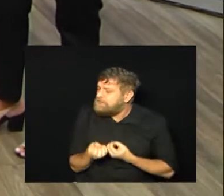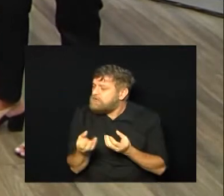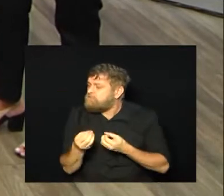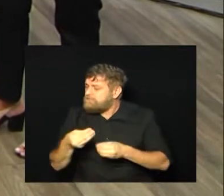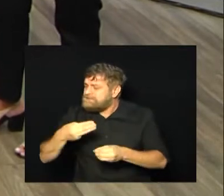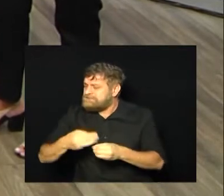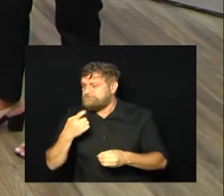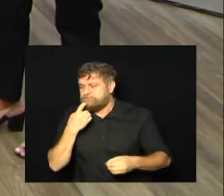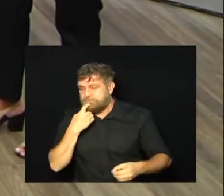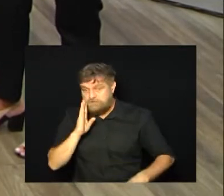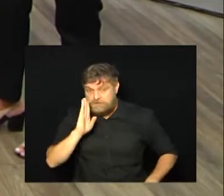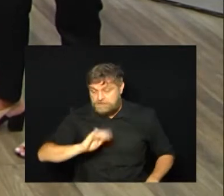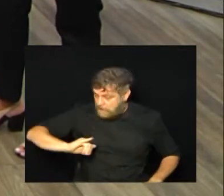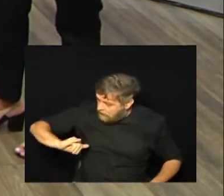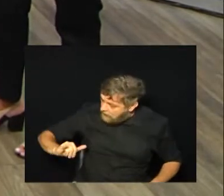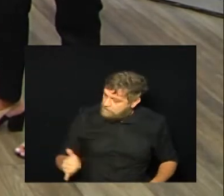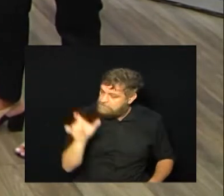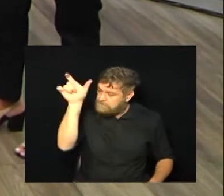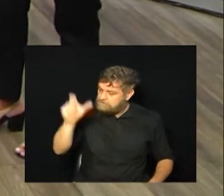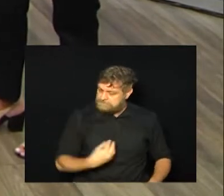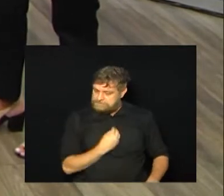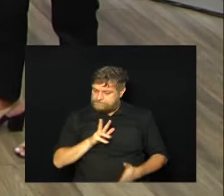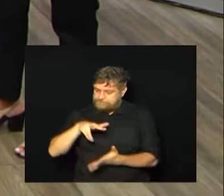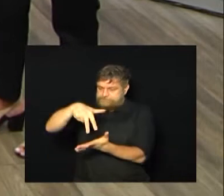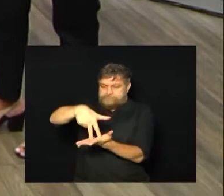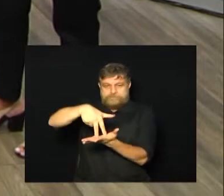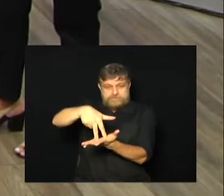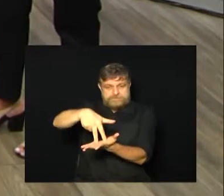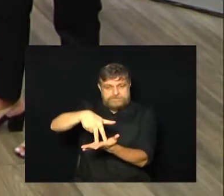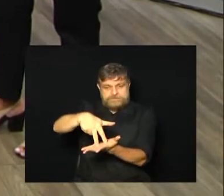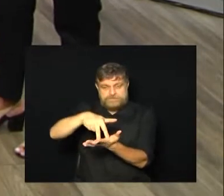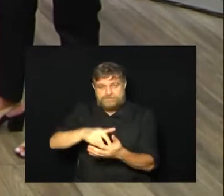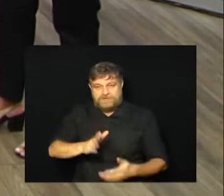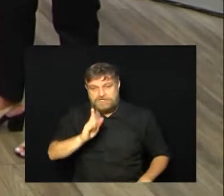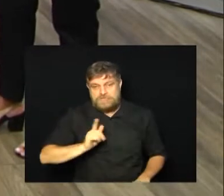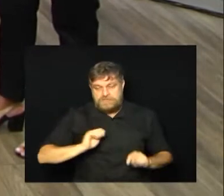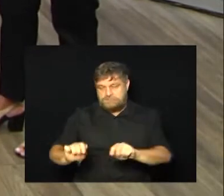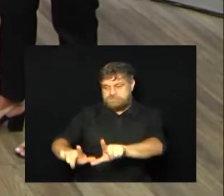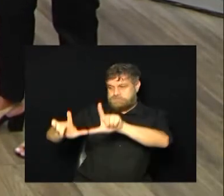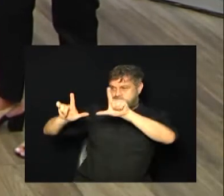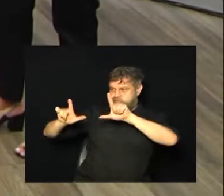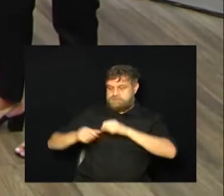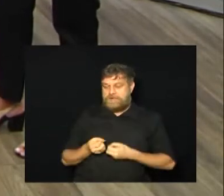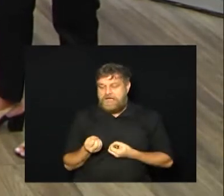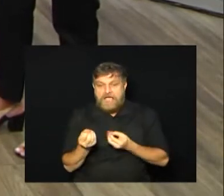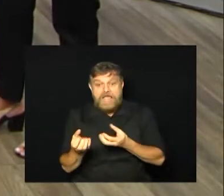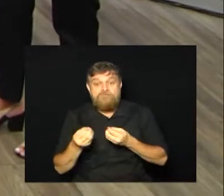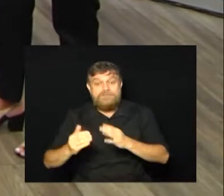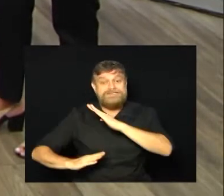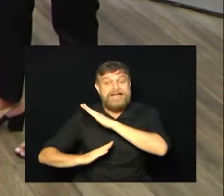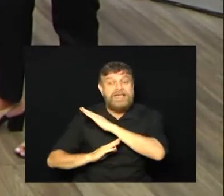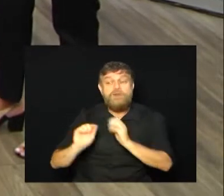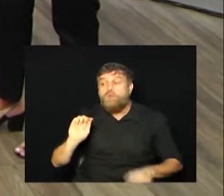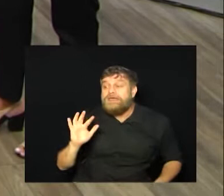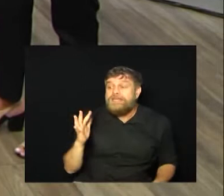metrópole de Campinas. Já quero aproveitar sua presença aqui nos nossos estúdios. Olha só, já está aqui na minha tela as notícias do Legislativo, do que